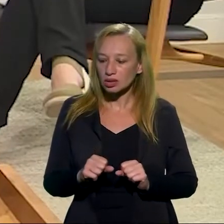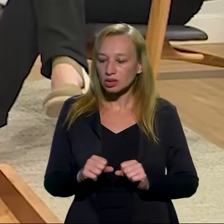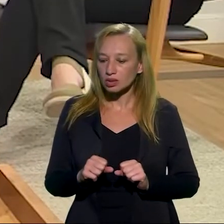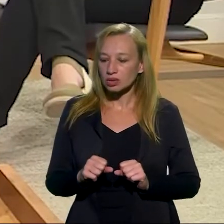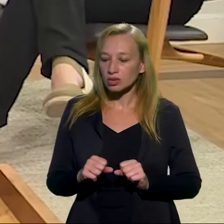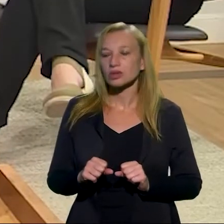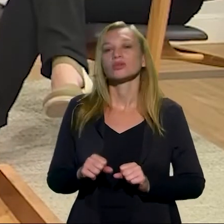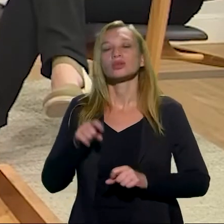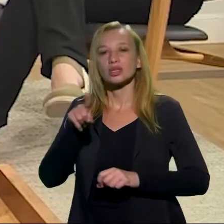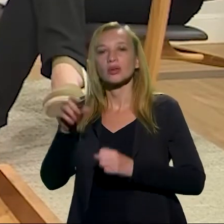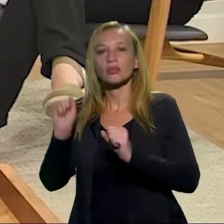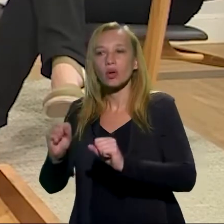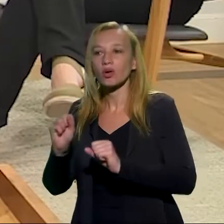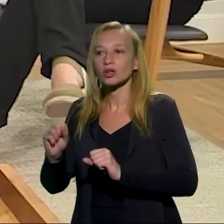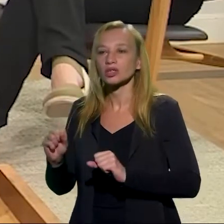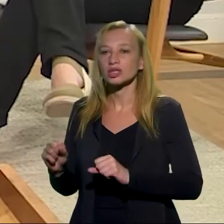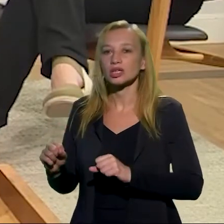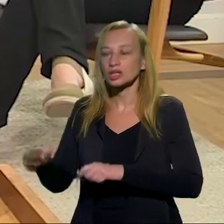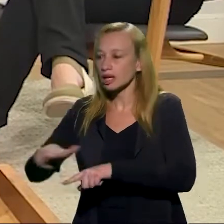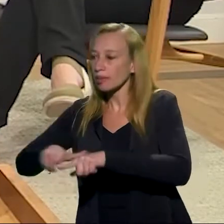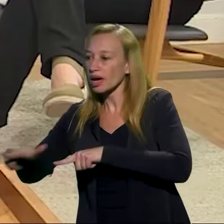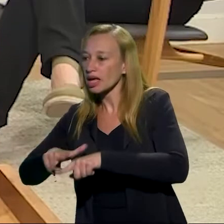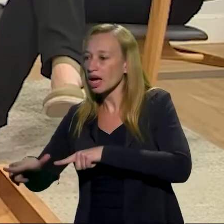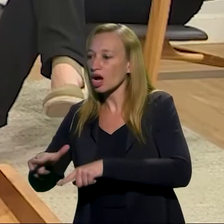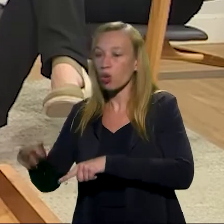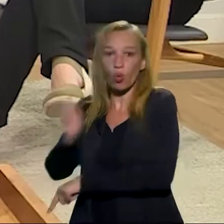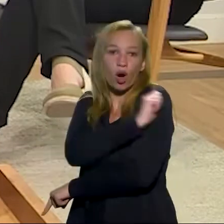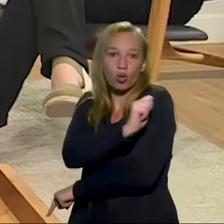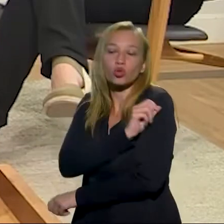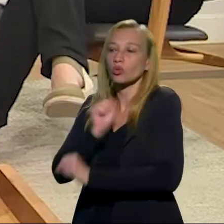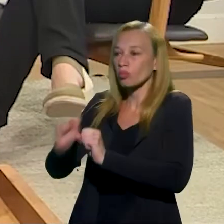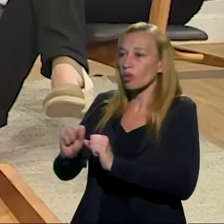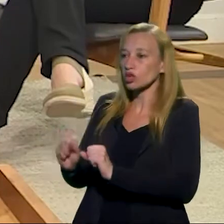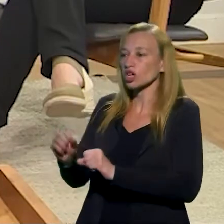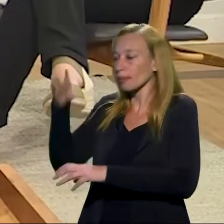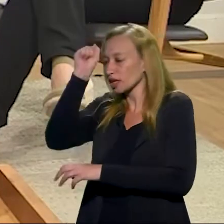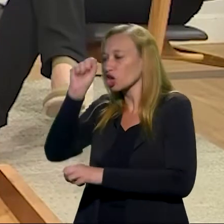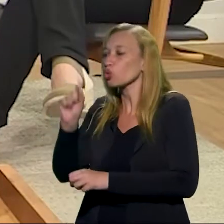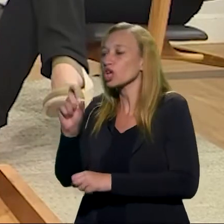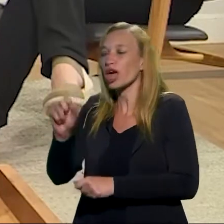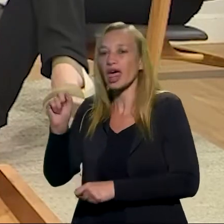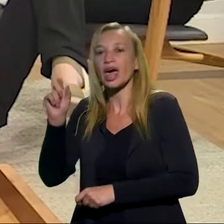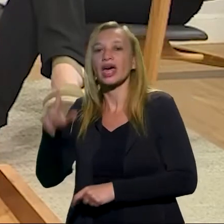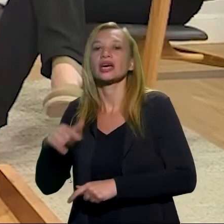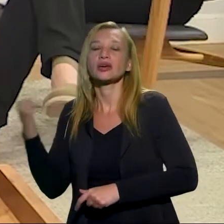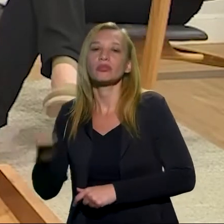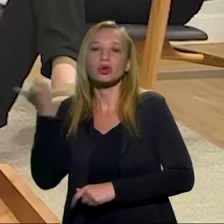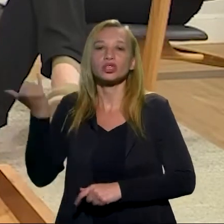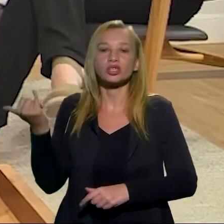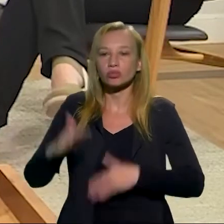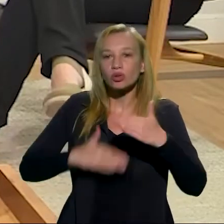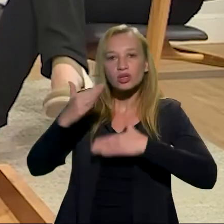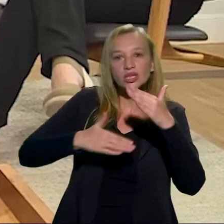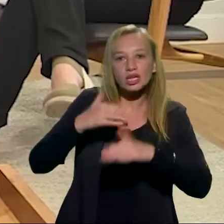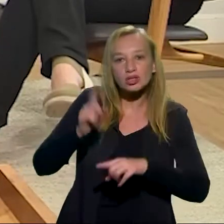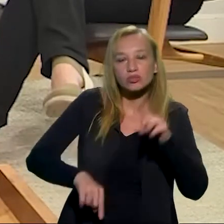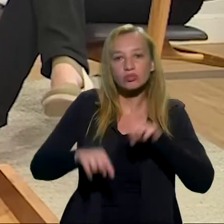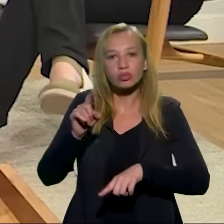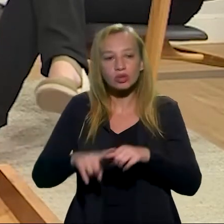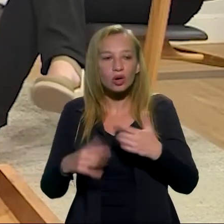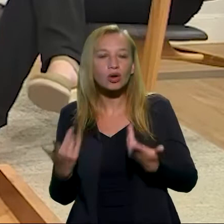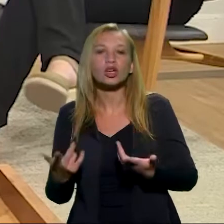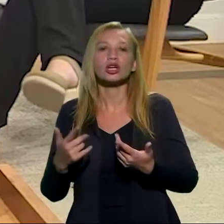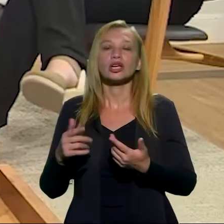botar um cenário de aprendizagem, onde você pode botar a mão na massa, o aluno pode aprender o que é importante dentro do processo produtivo,